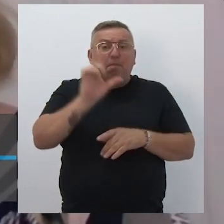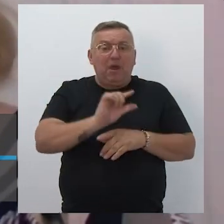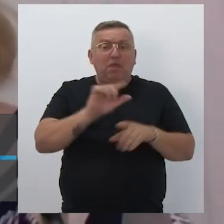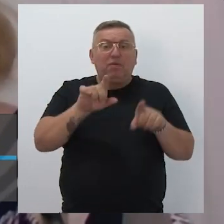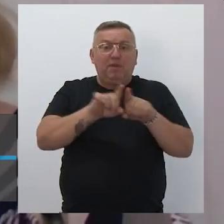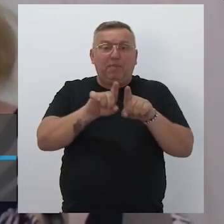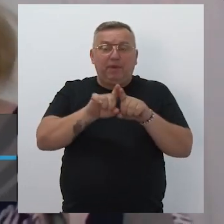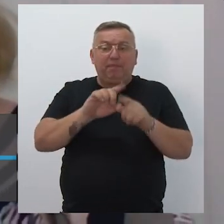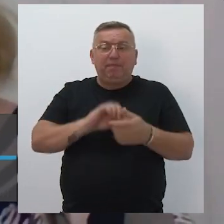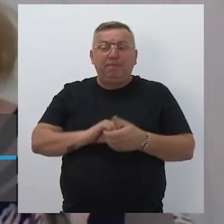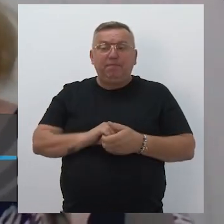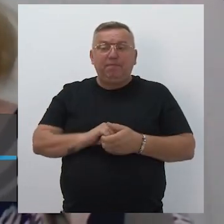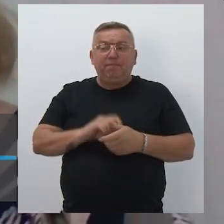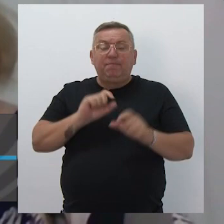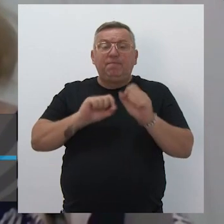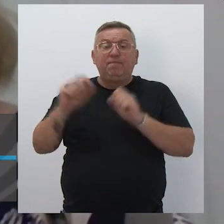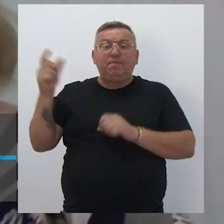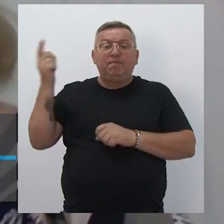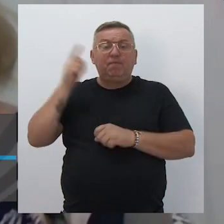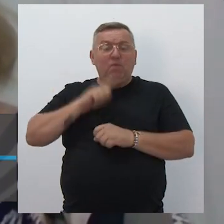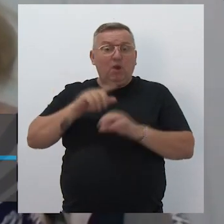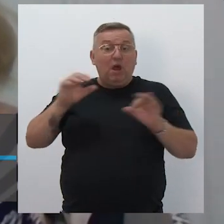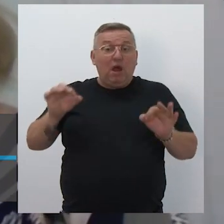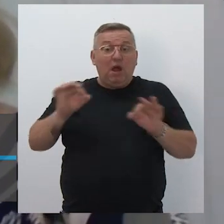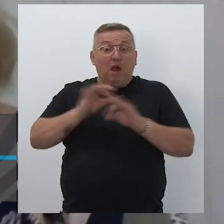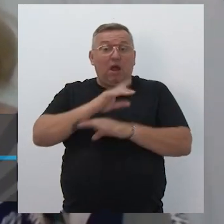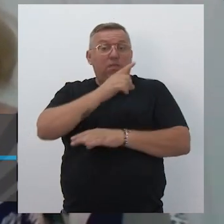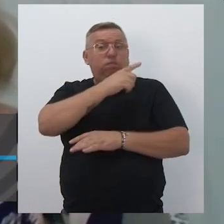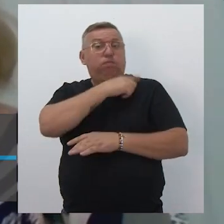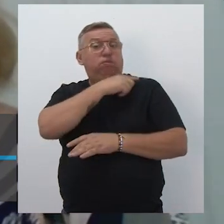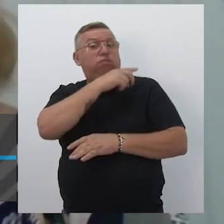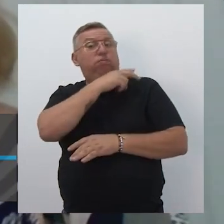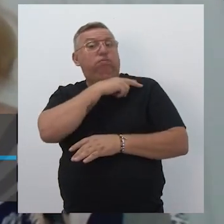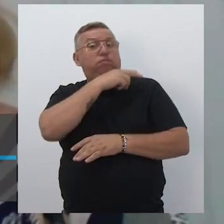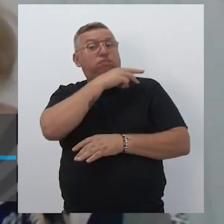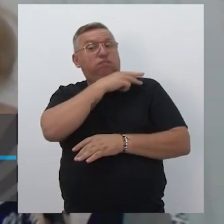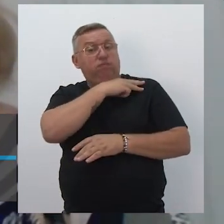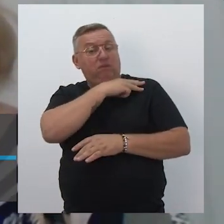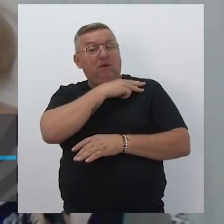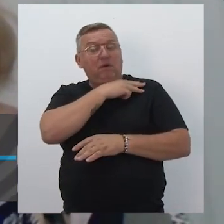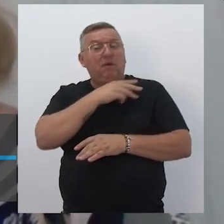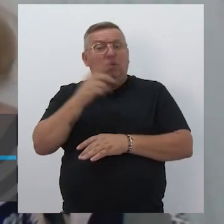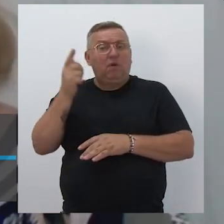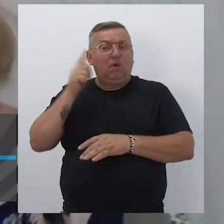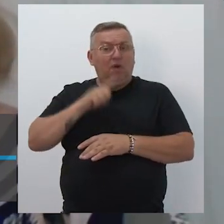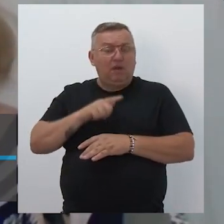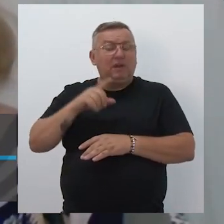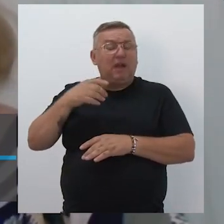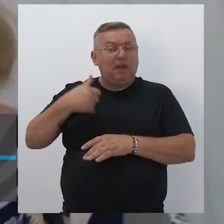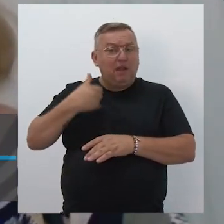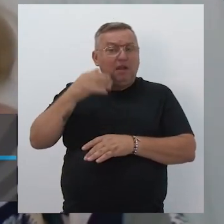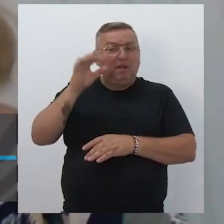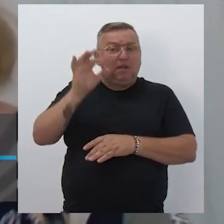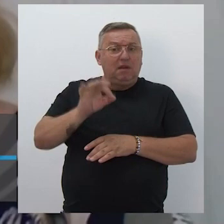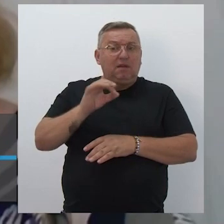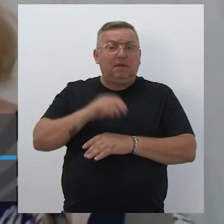reprovação, e que eles consigam finalizar a etapa da educação básica na idade certa,